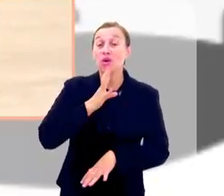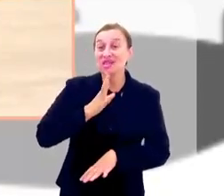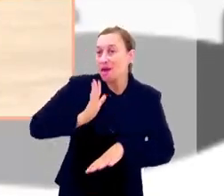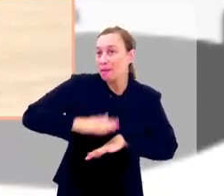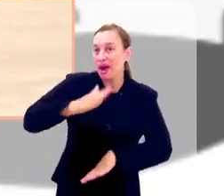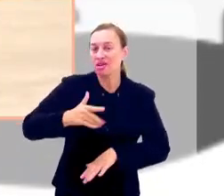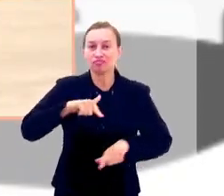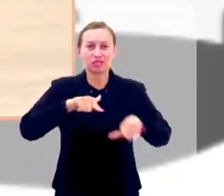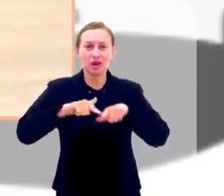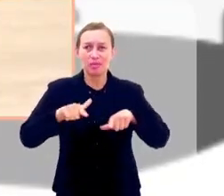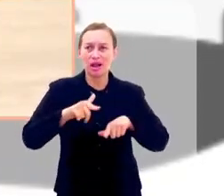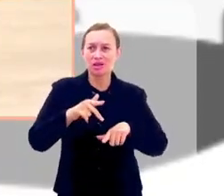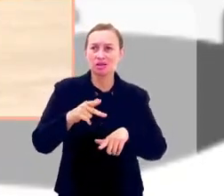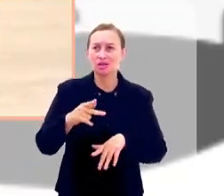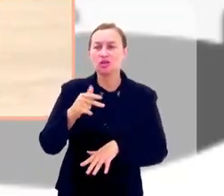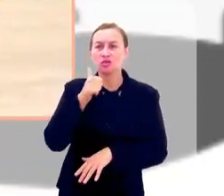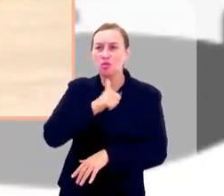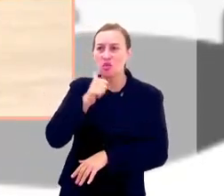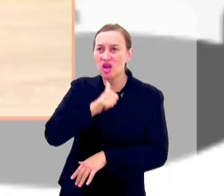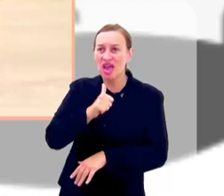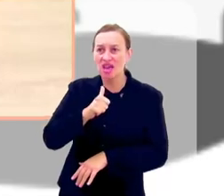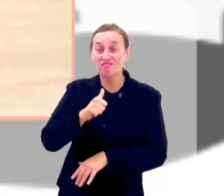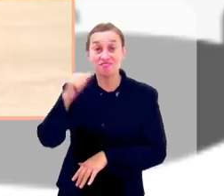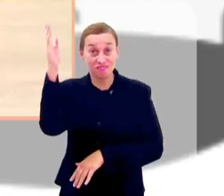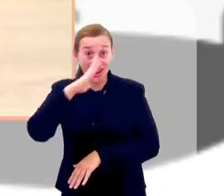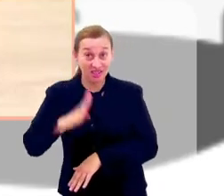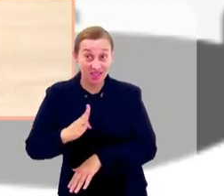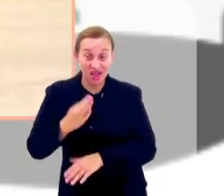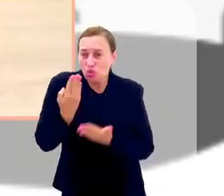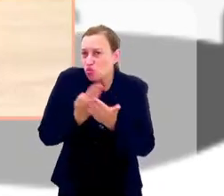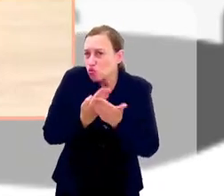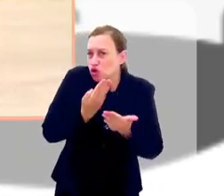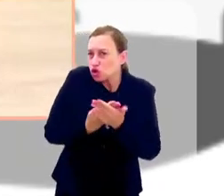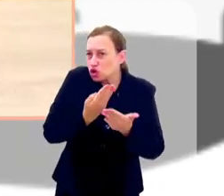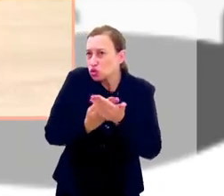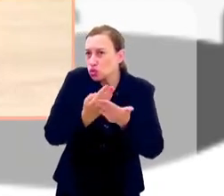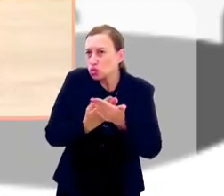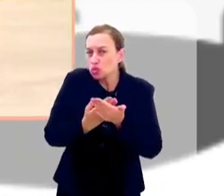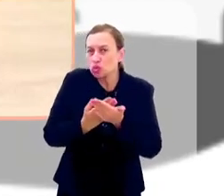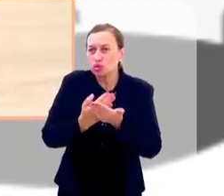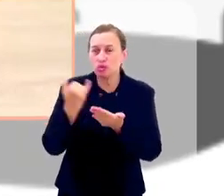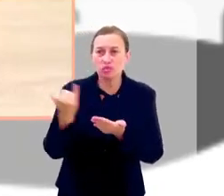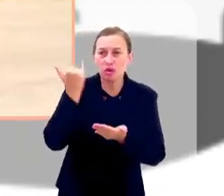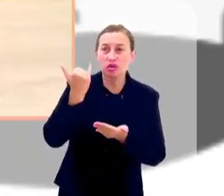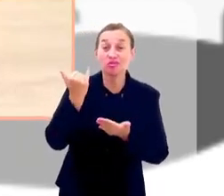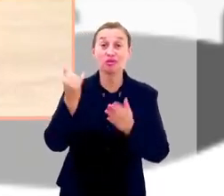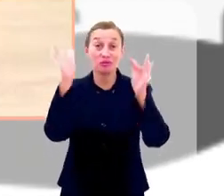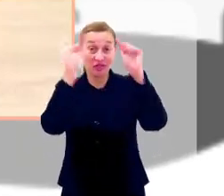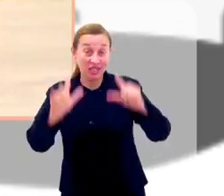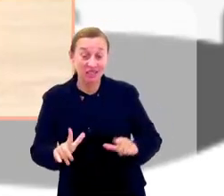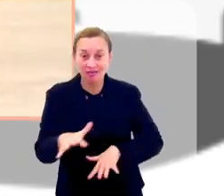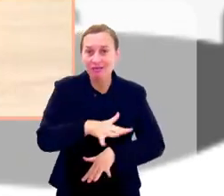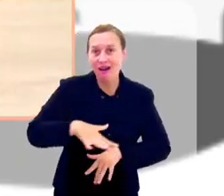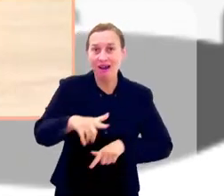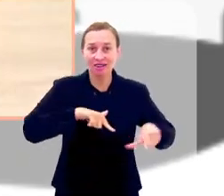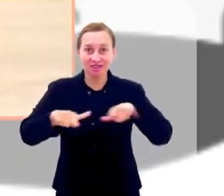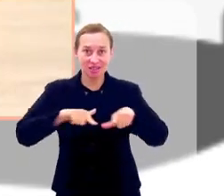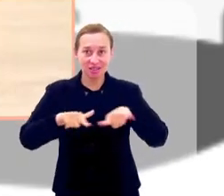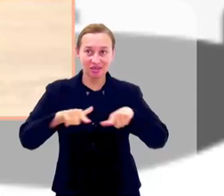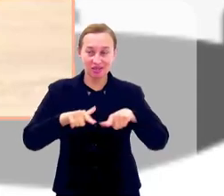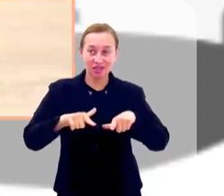do trabalho de uma pesquisadora brasileira que resultou em um estudo inédito sobre felicidade e ambiente de